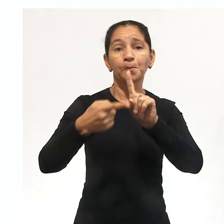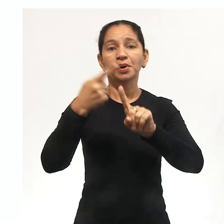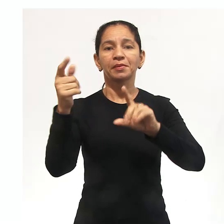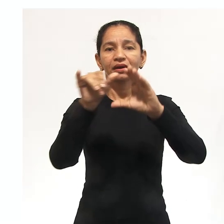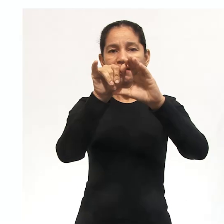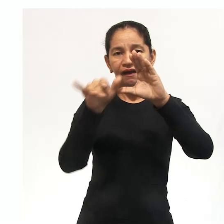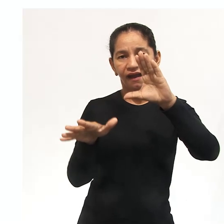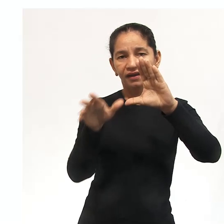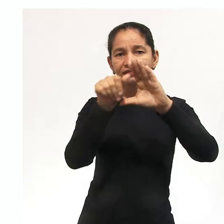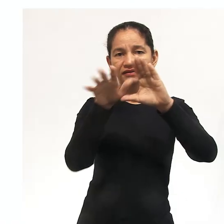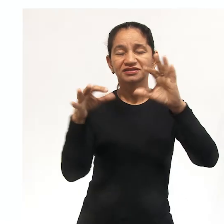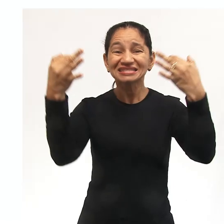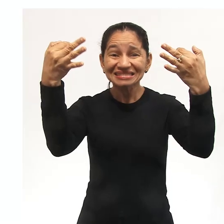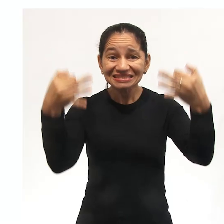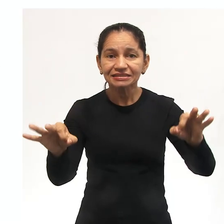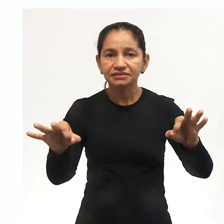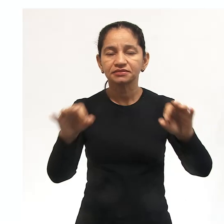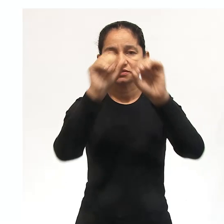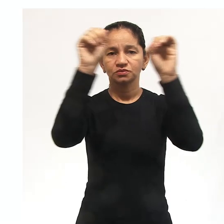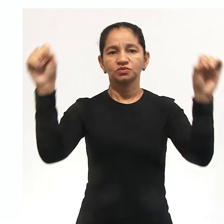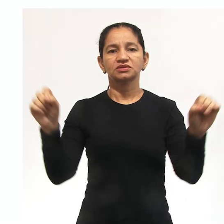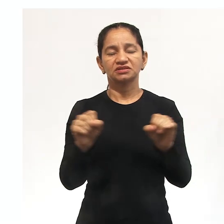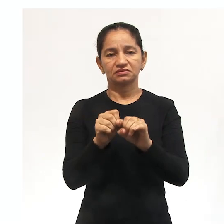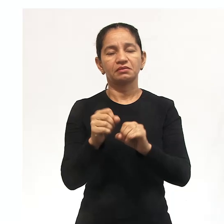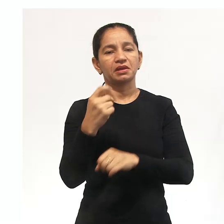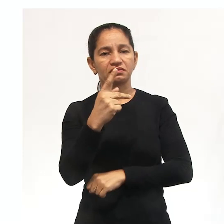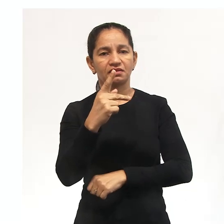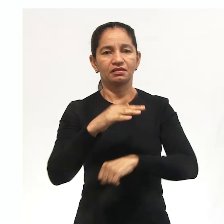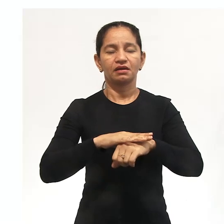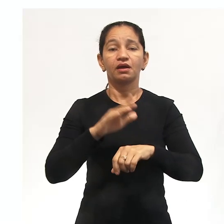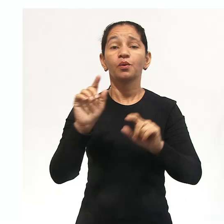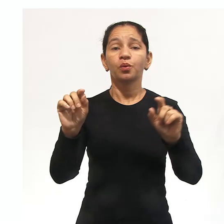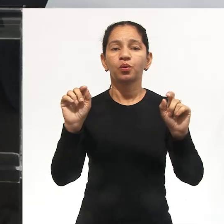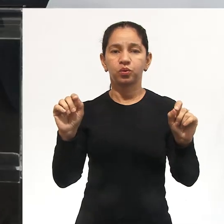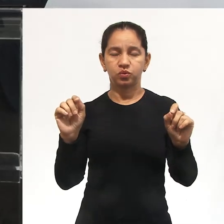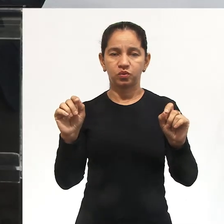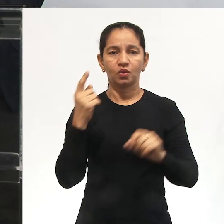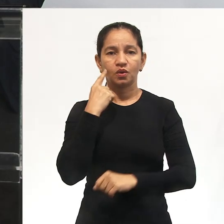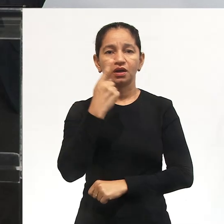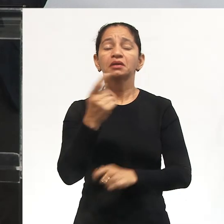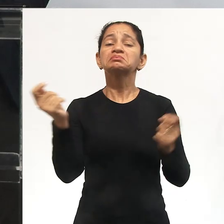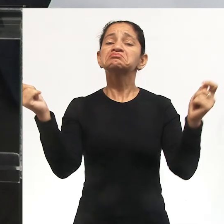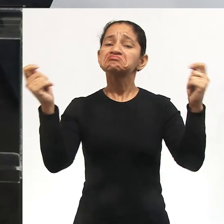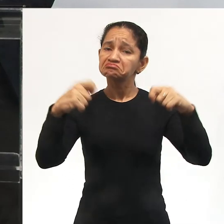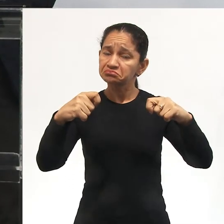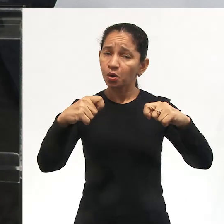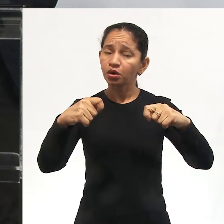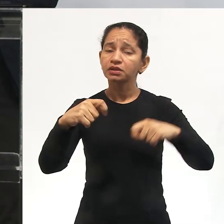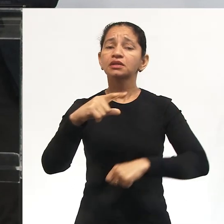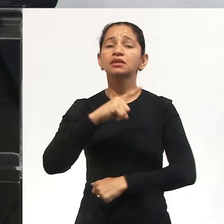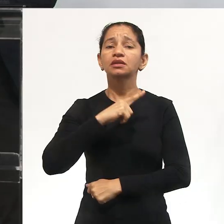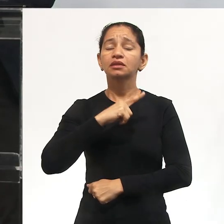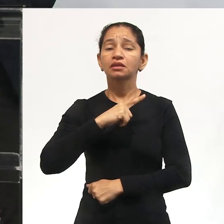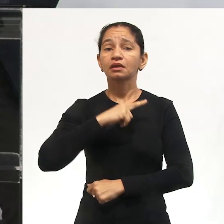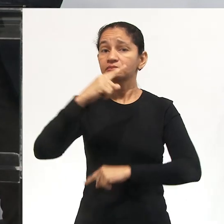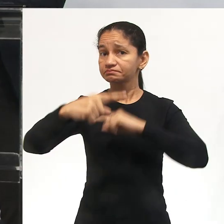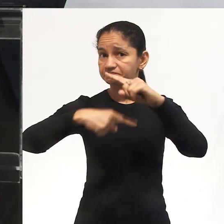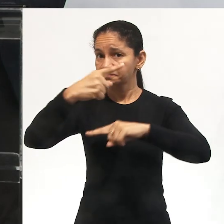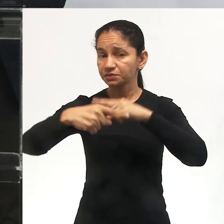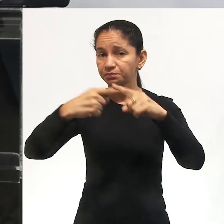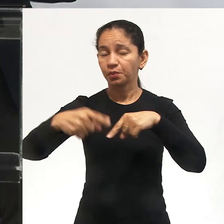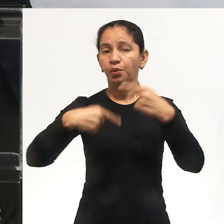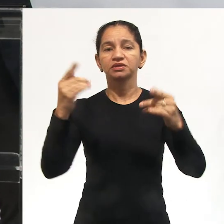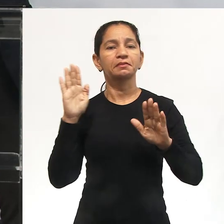sistema de registro de preço é que ele possibilita que, depois de um pregão eletrônico, o